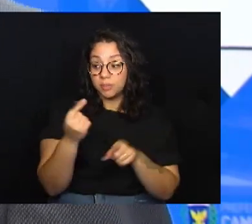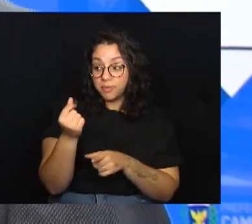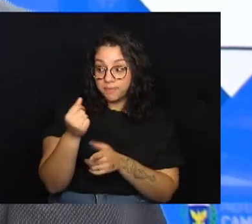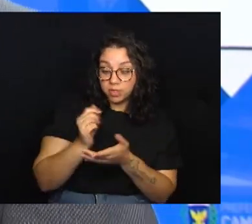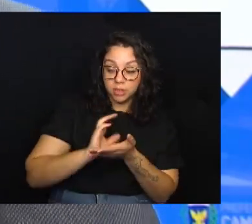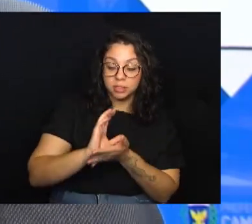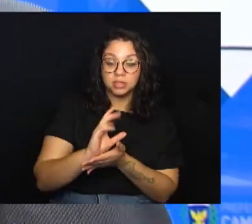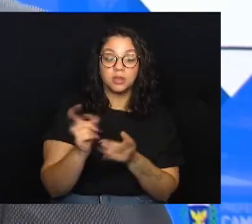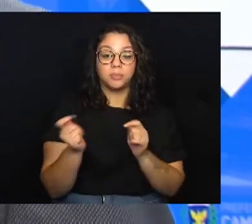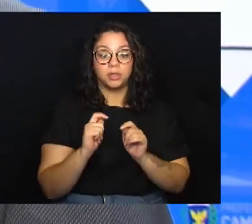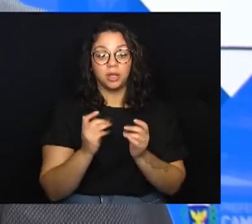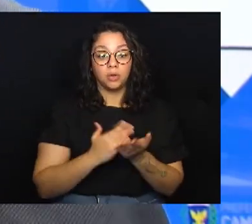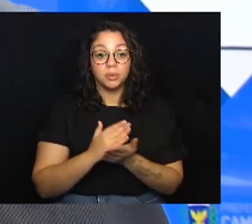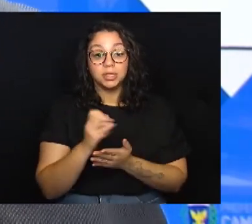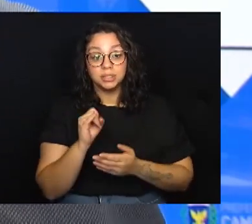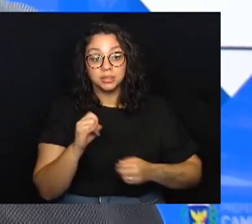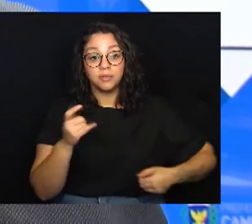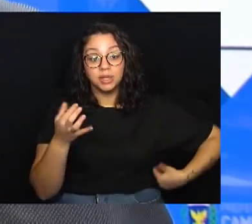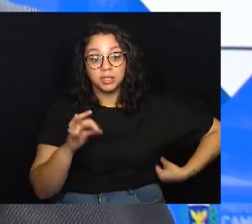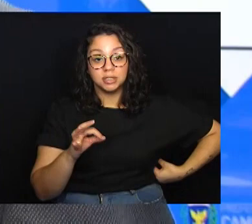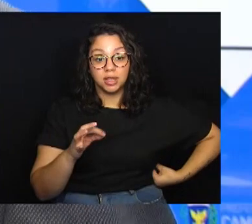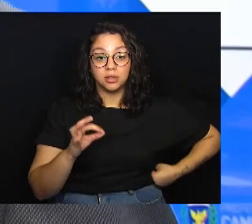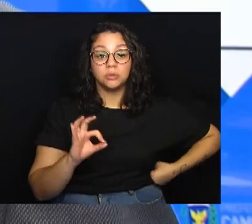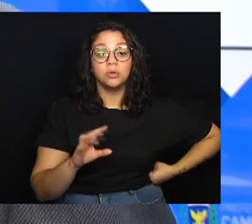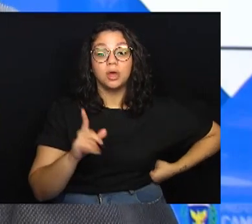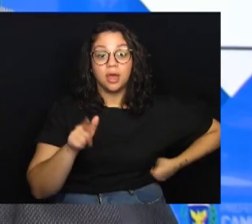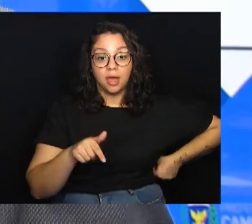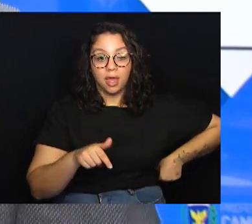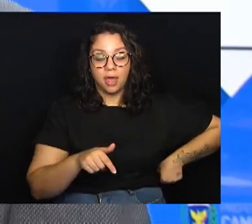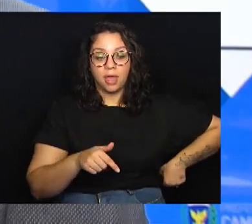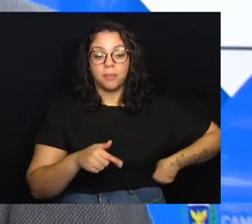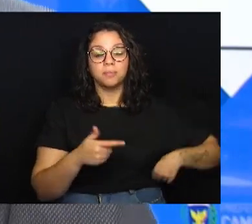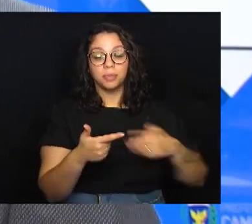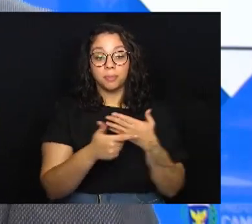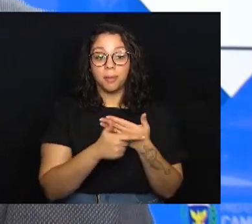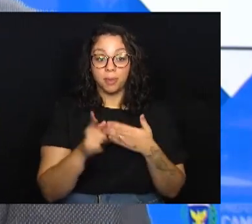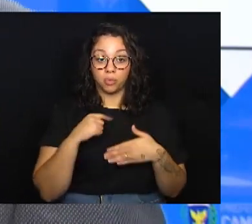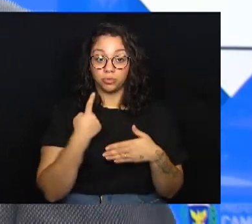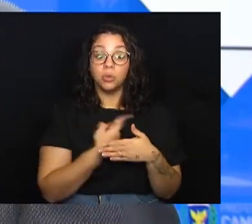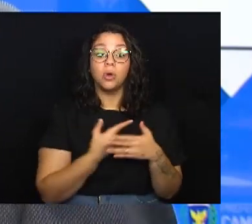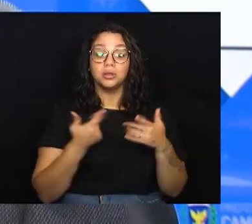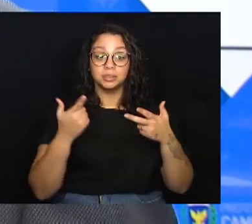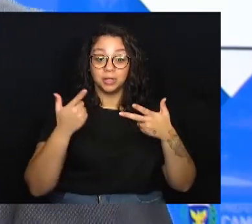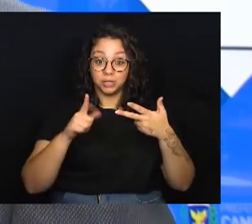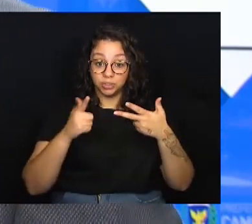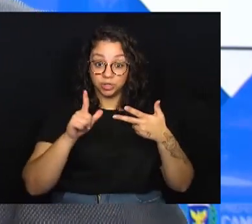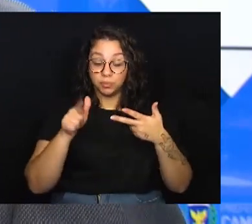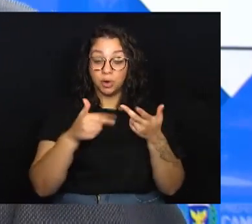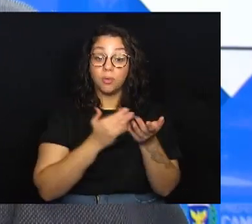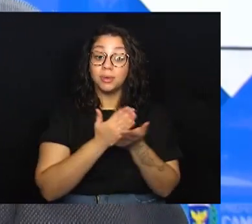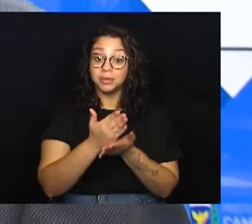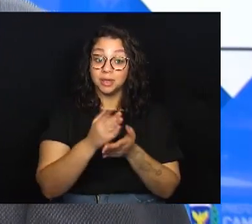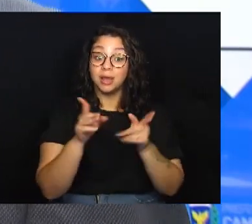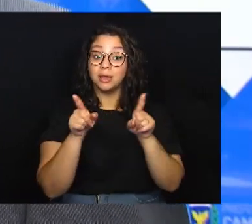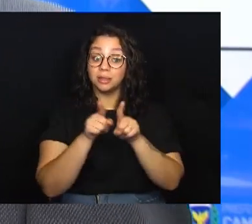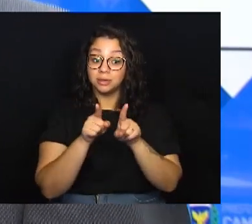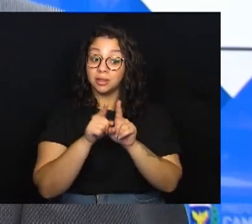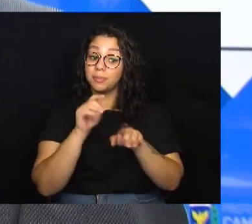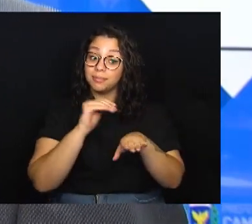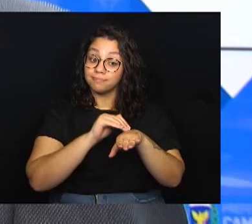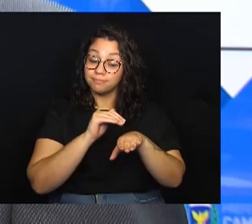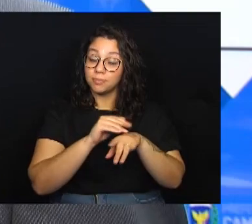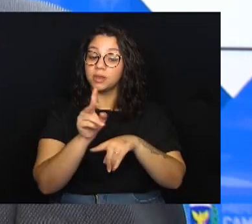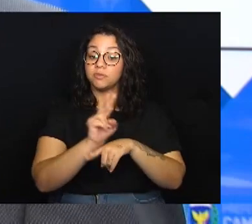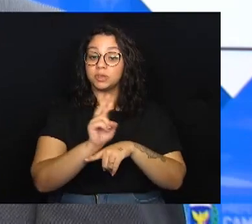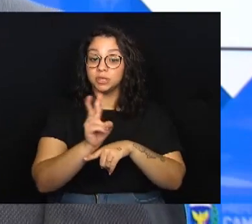implantado, se vai dar certo. Esse é o papel nosso como legislativo. Nós cobramos para que isso fosse implementado, mas também nós vamos fiscalizar